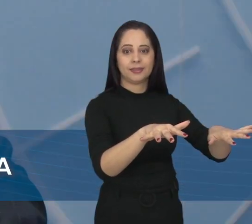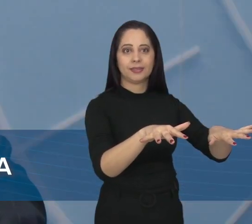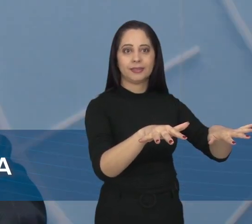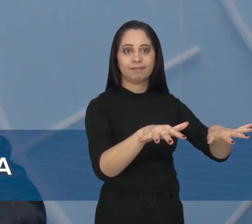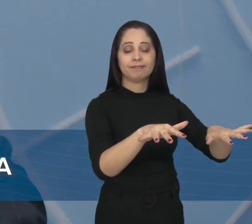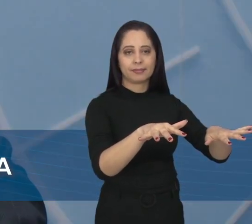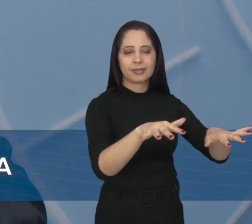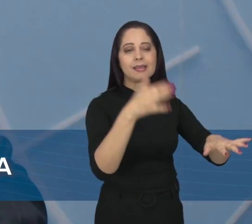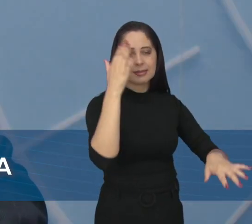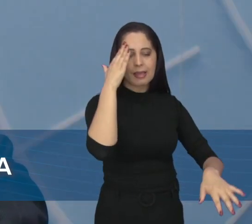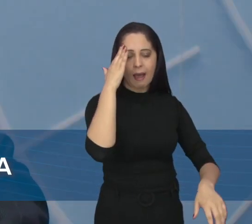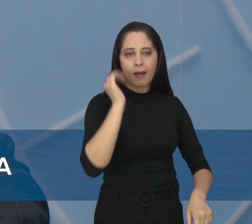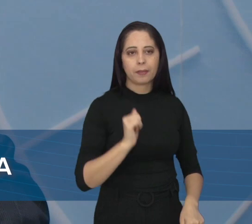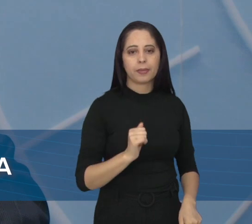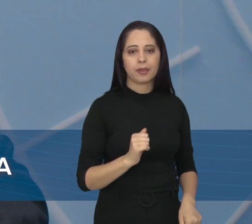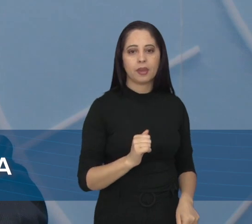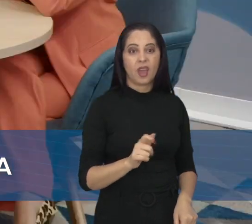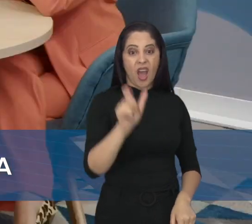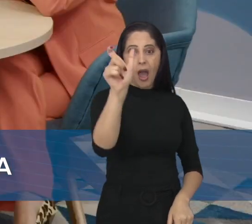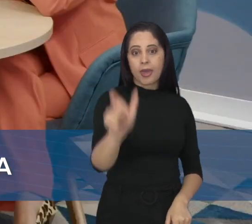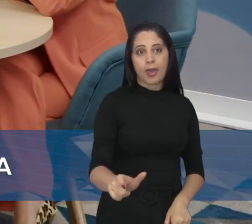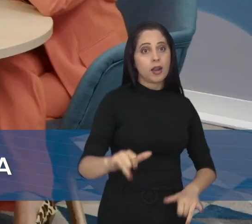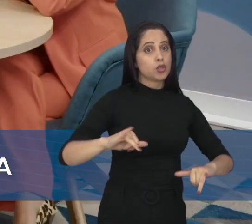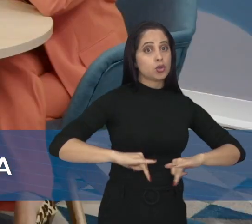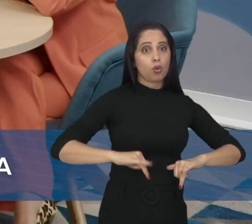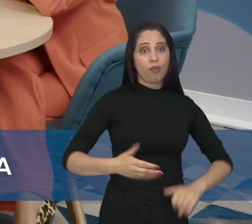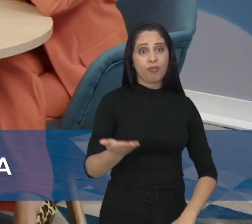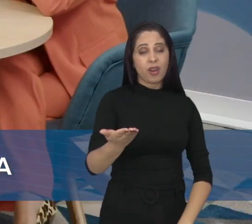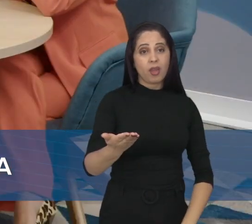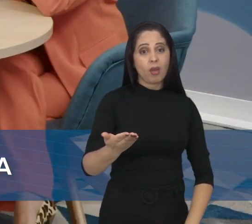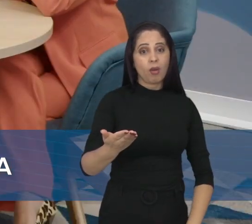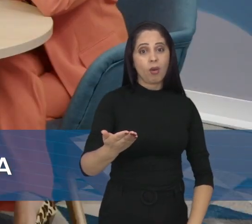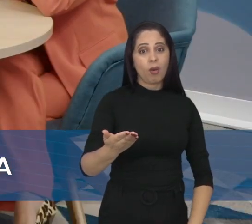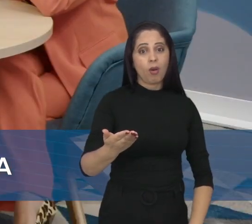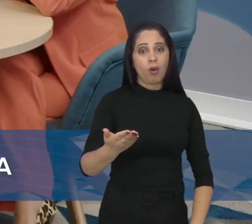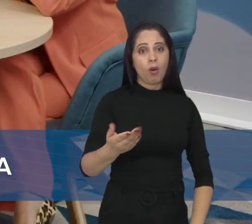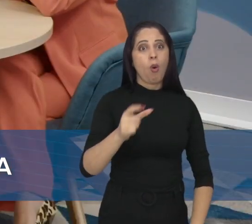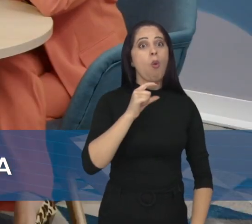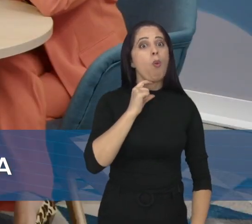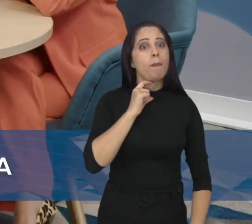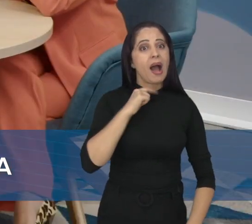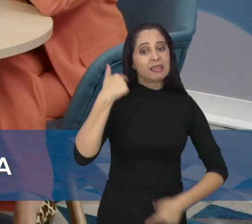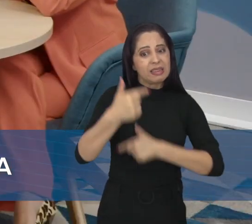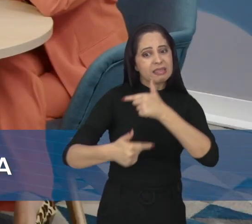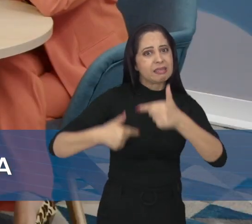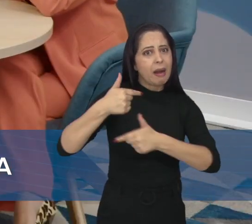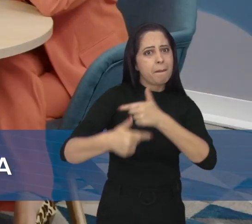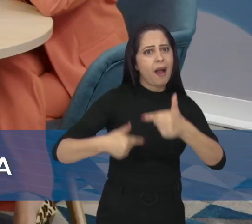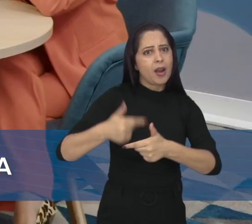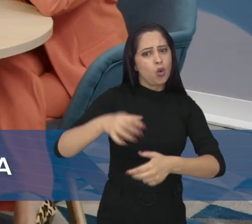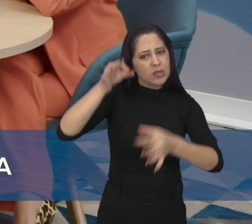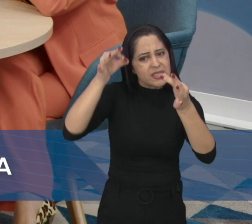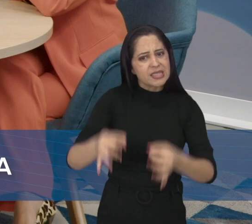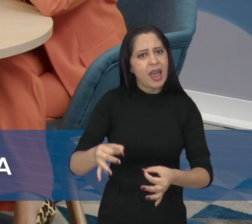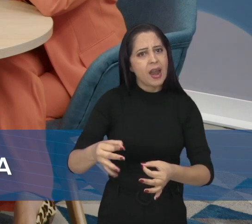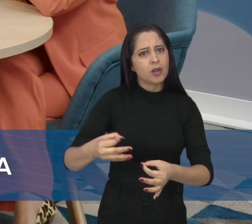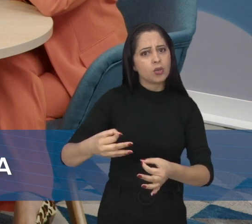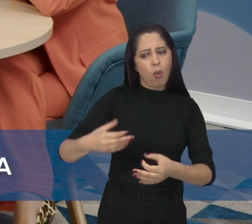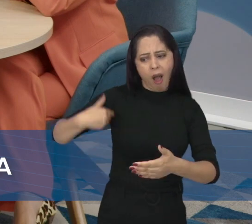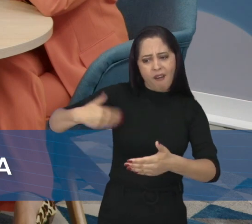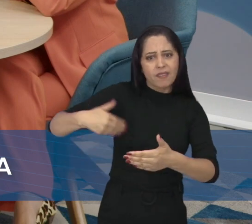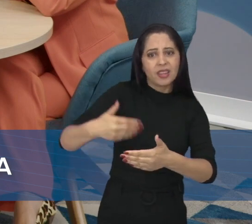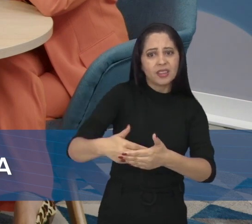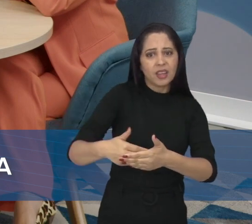fala de 2, e a vida desse homem virou um absurdo. Um padre que fez a caridade a vida inteira, de repente sentado no banco dos